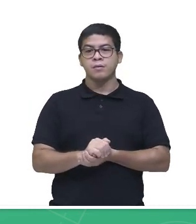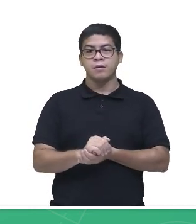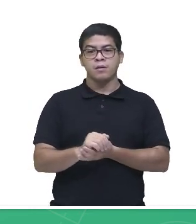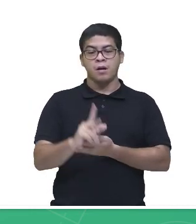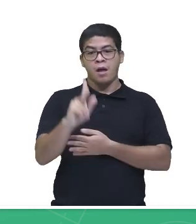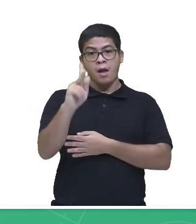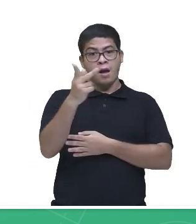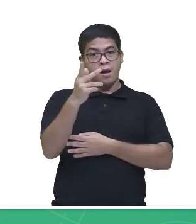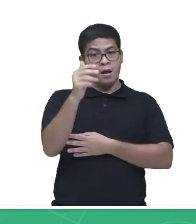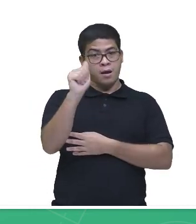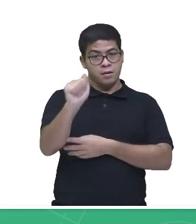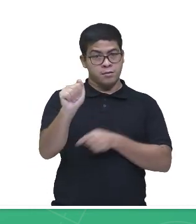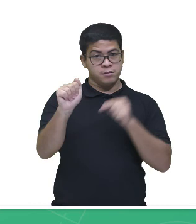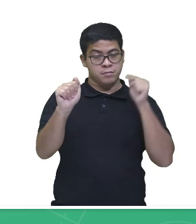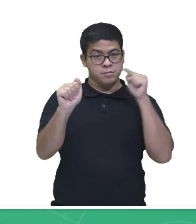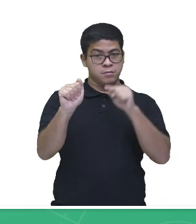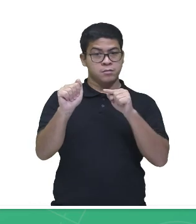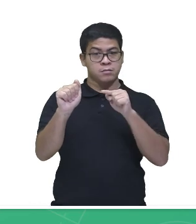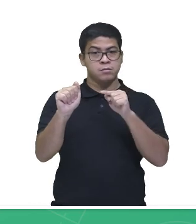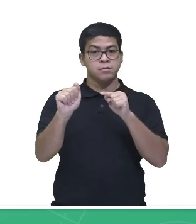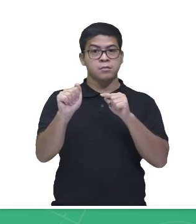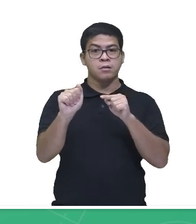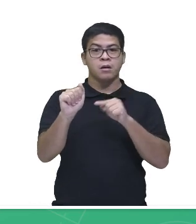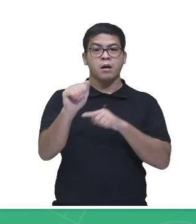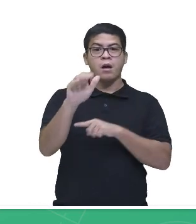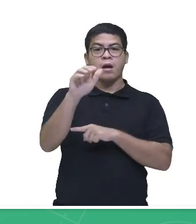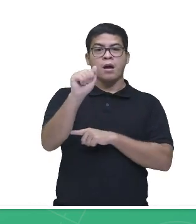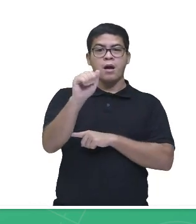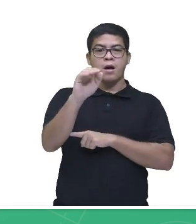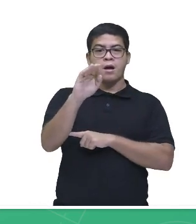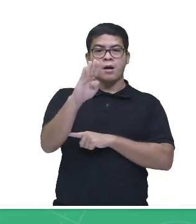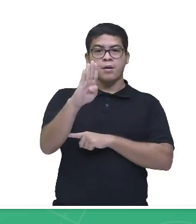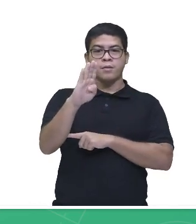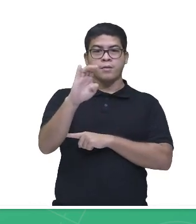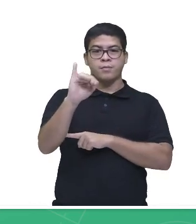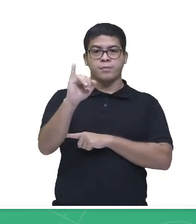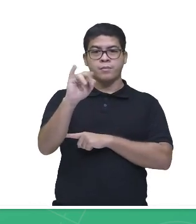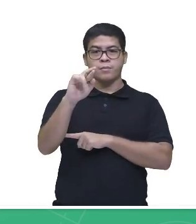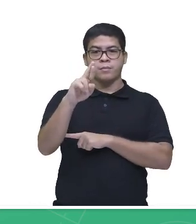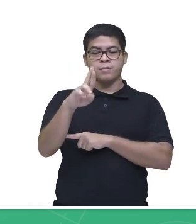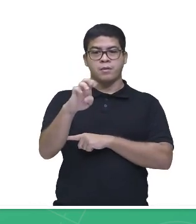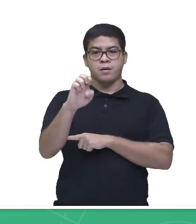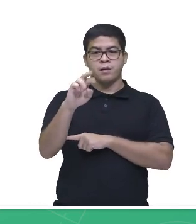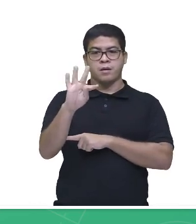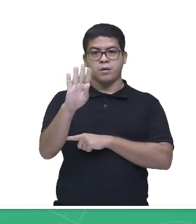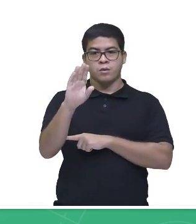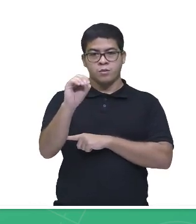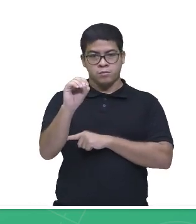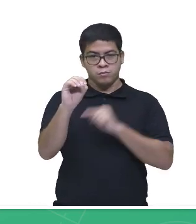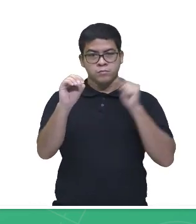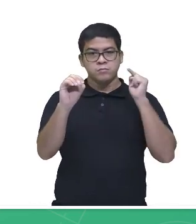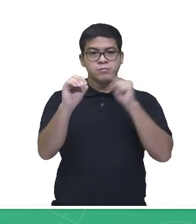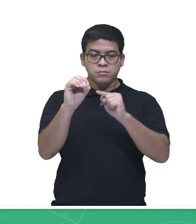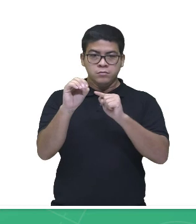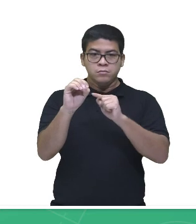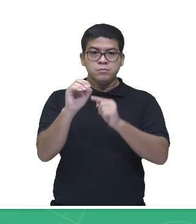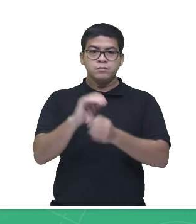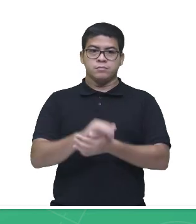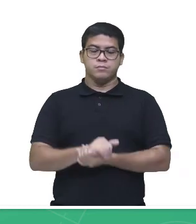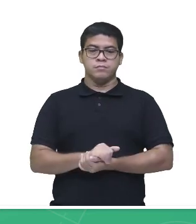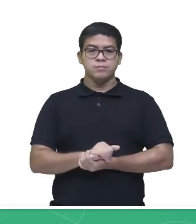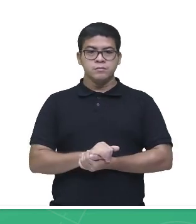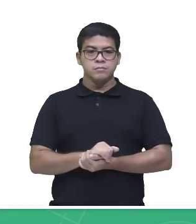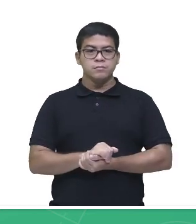La estação del trem se ha abierto, o verbo é o abrir, né? Abierto, com 2 horas